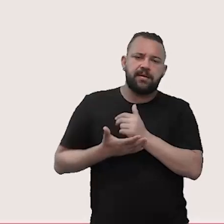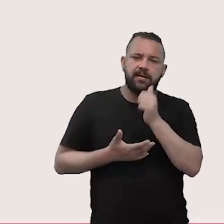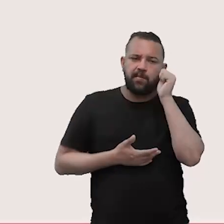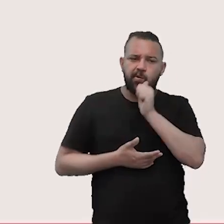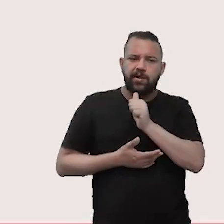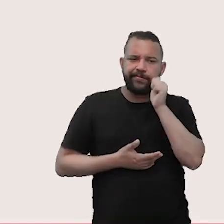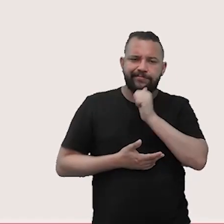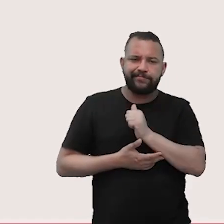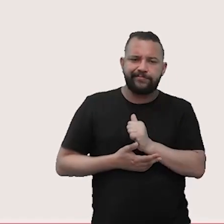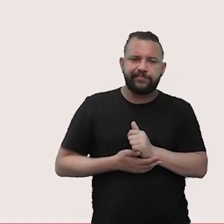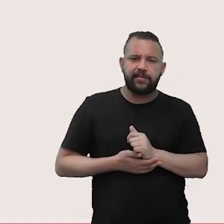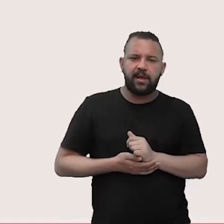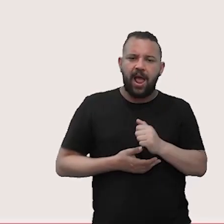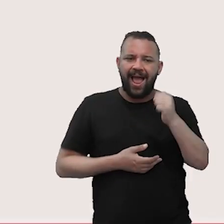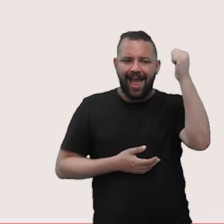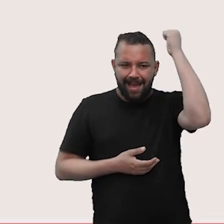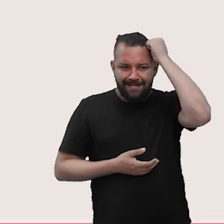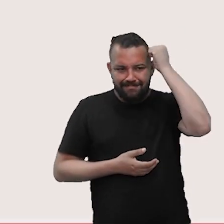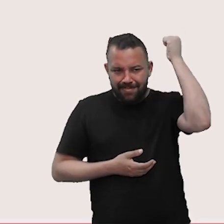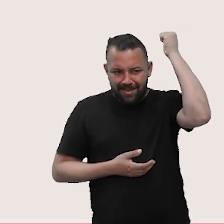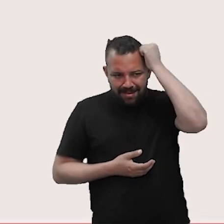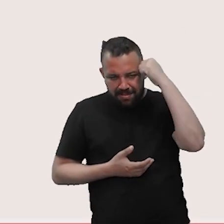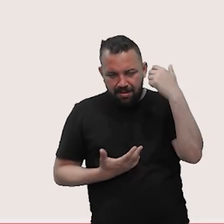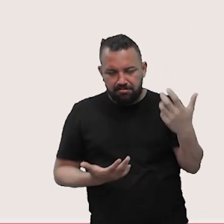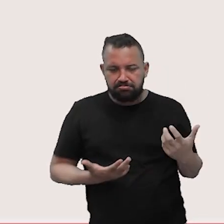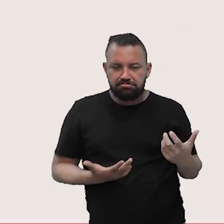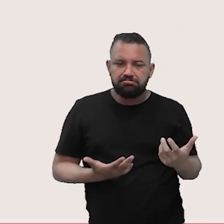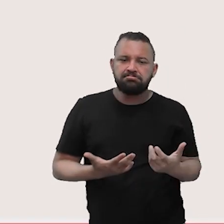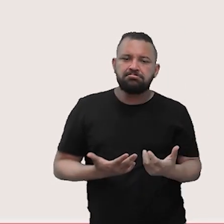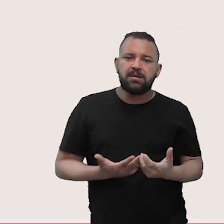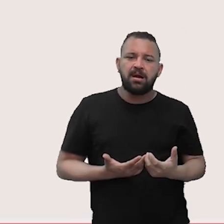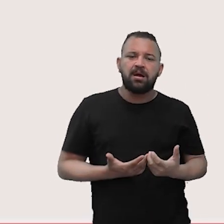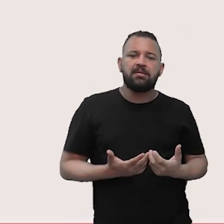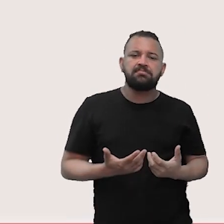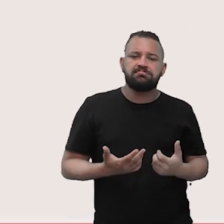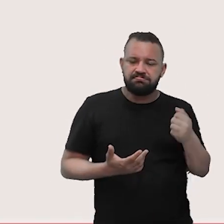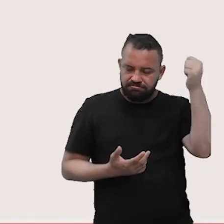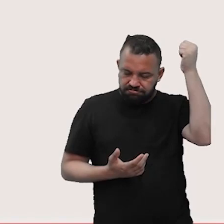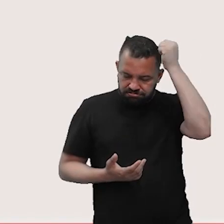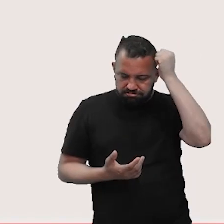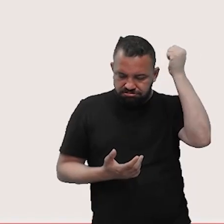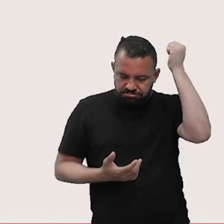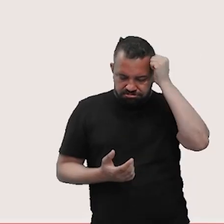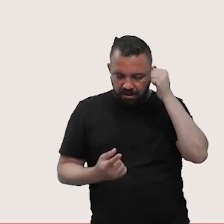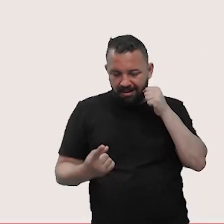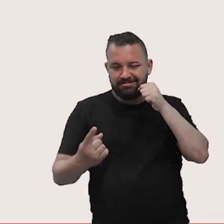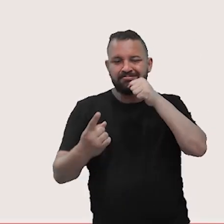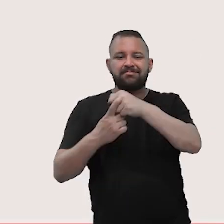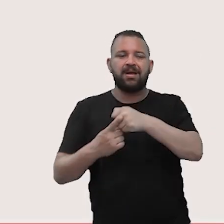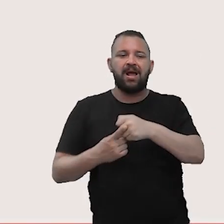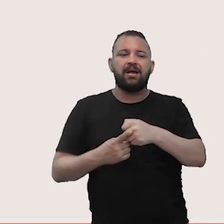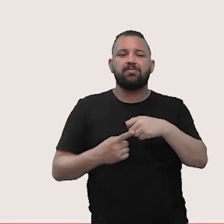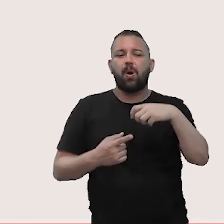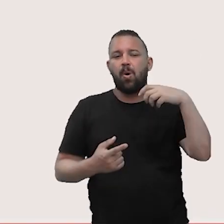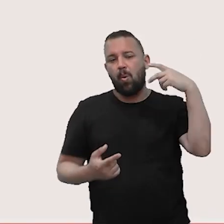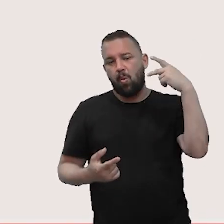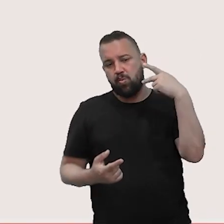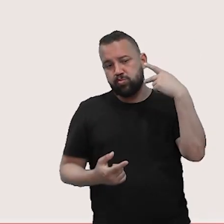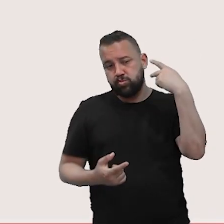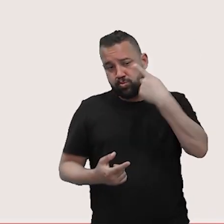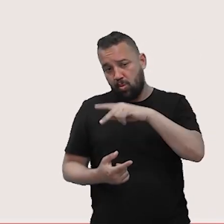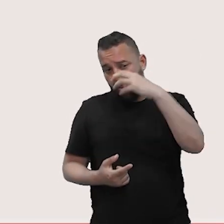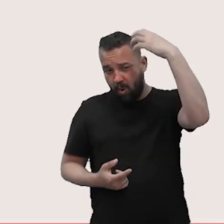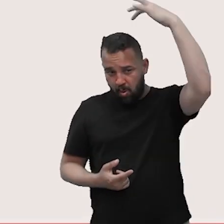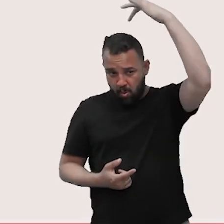ó, arrependimento. Causar um acidente é algo que você leva para o resto da vida. Não beba se for